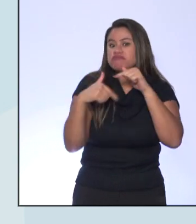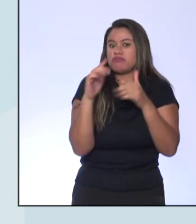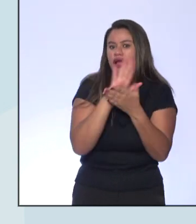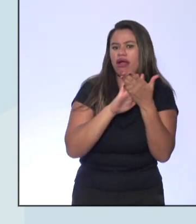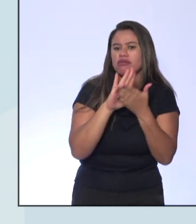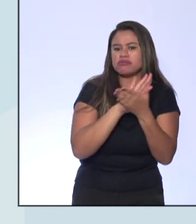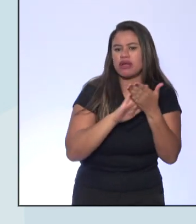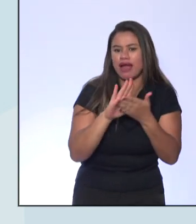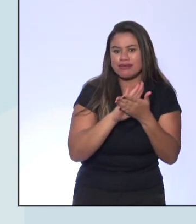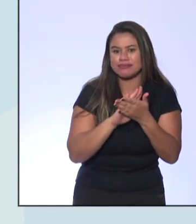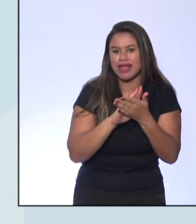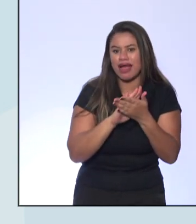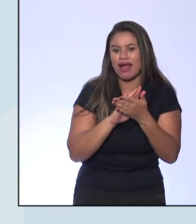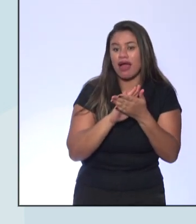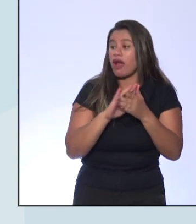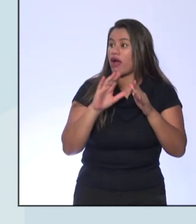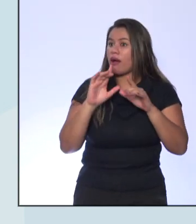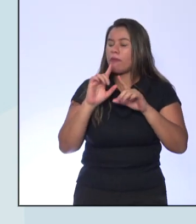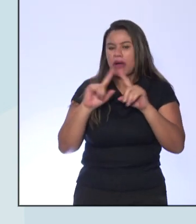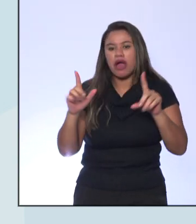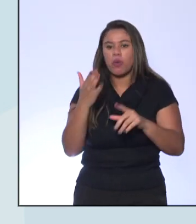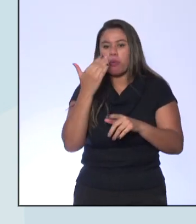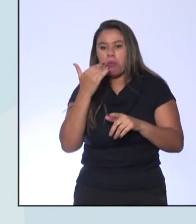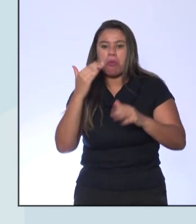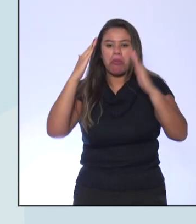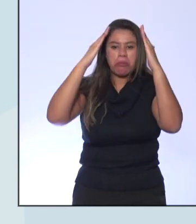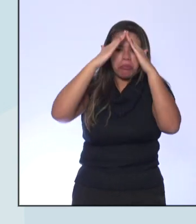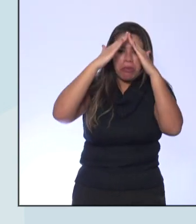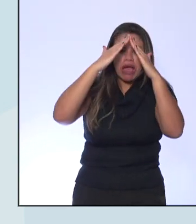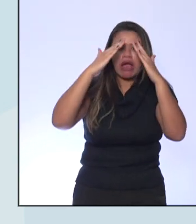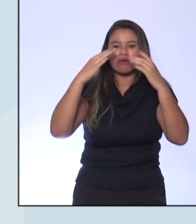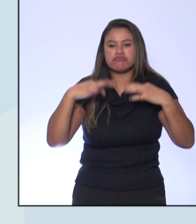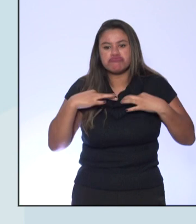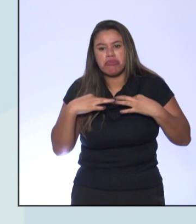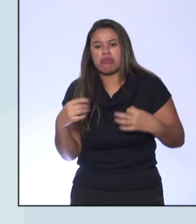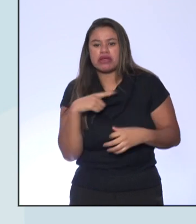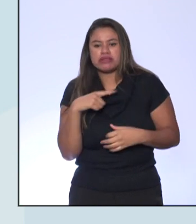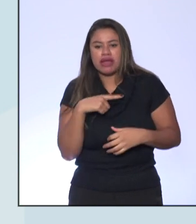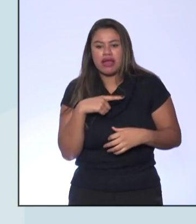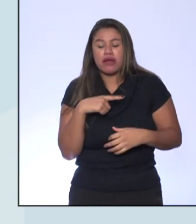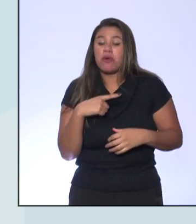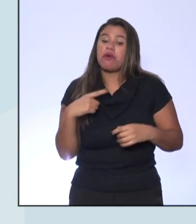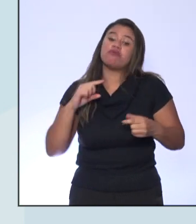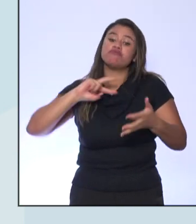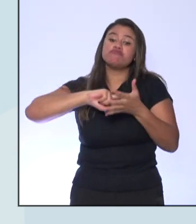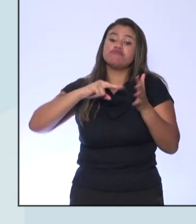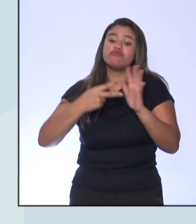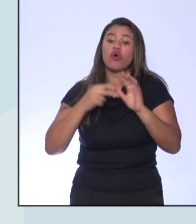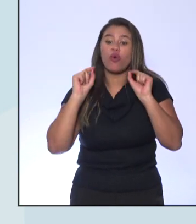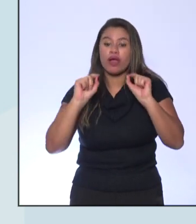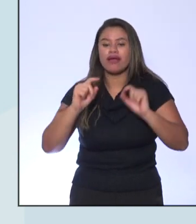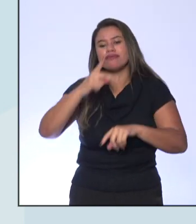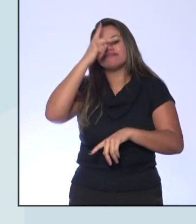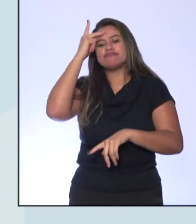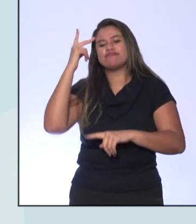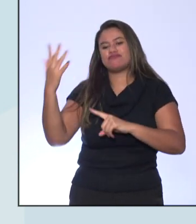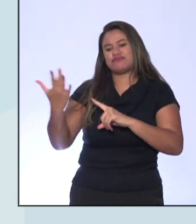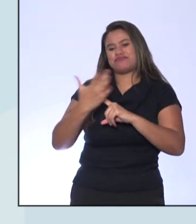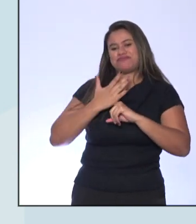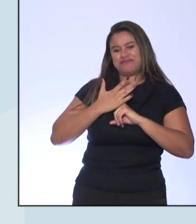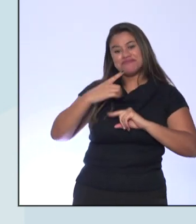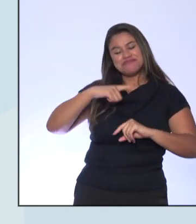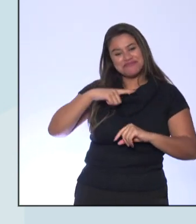isso, isso já significa que alguém está contribuindo para o meu bem-estar. Se eu tenho alguém para